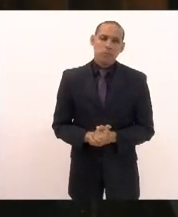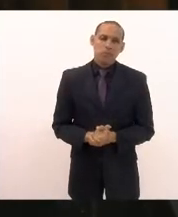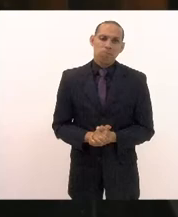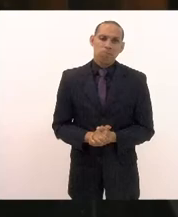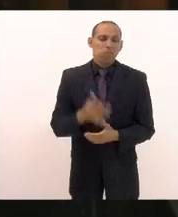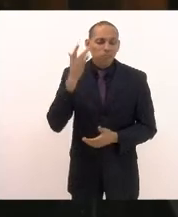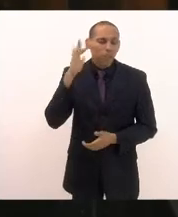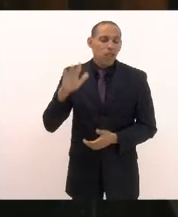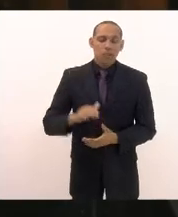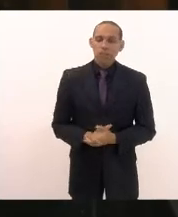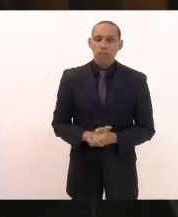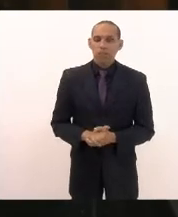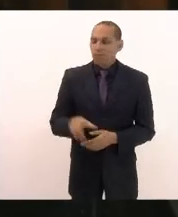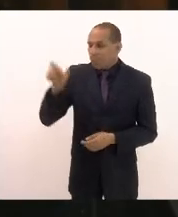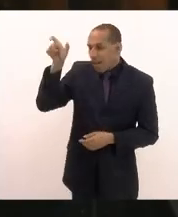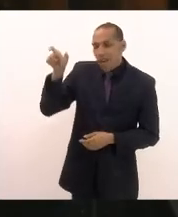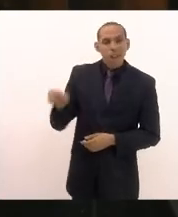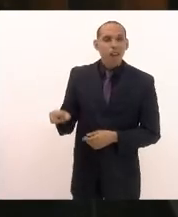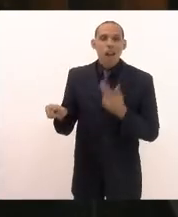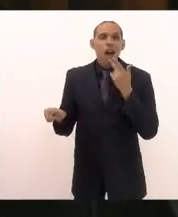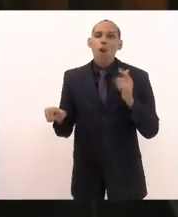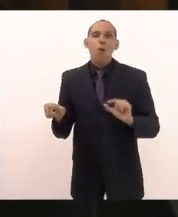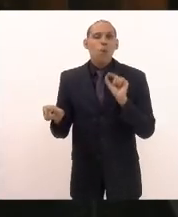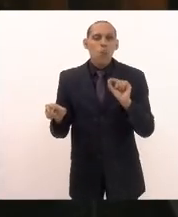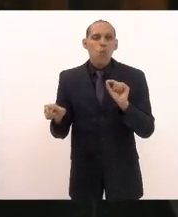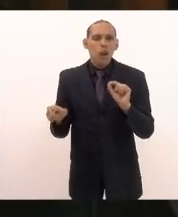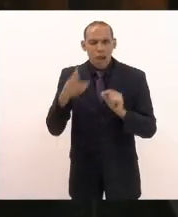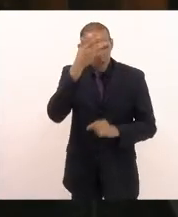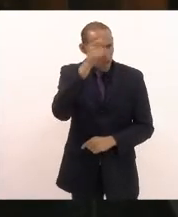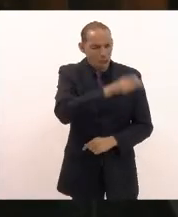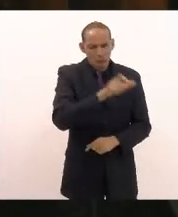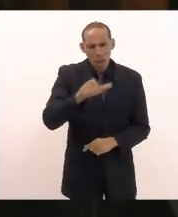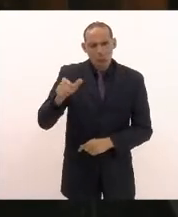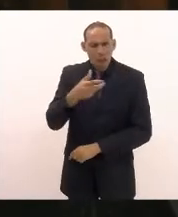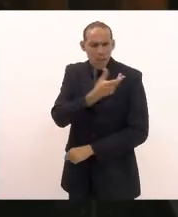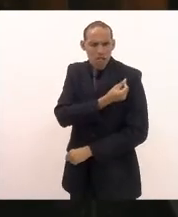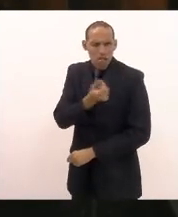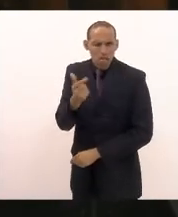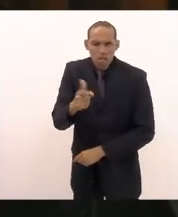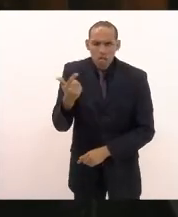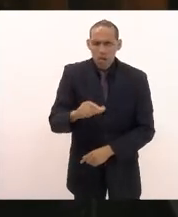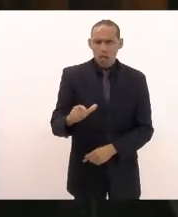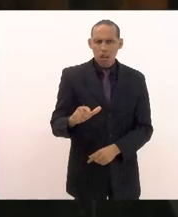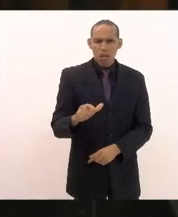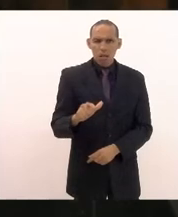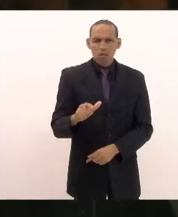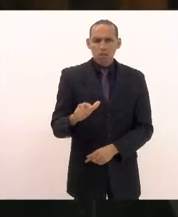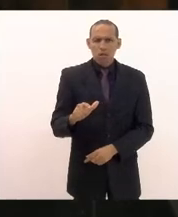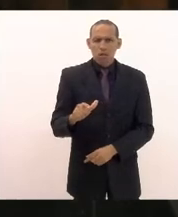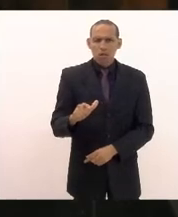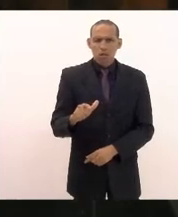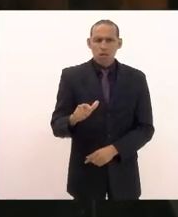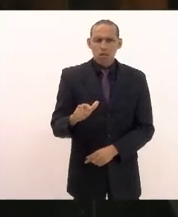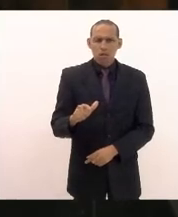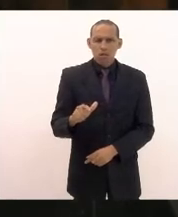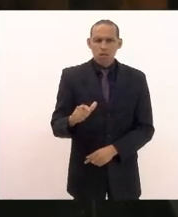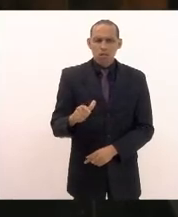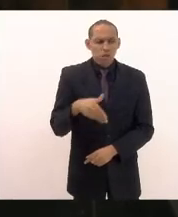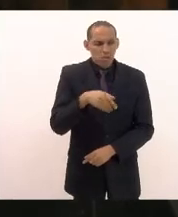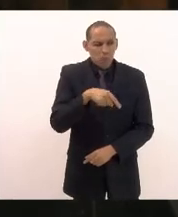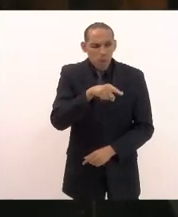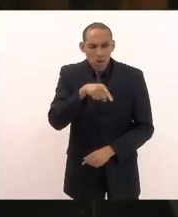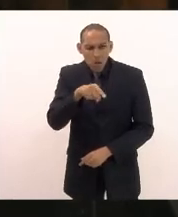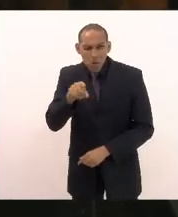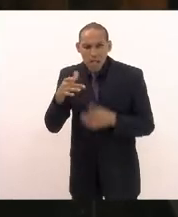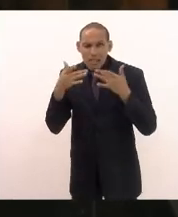É o mesmo prefeito que disse que aqueles que não estivessem vacinados não poderiam frequentar